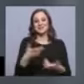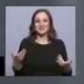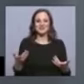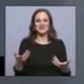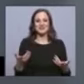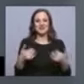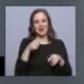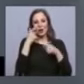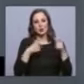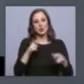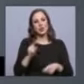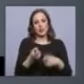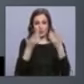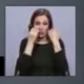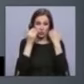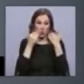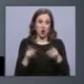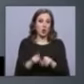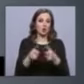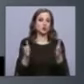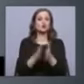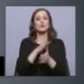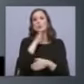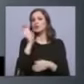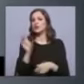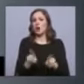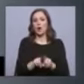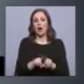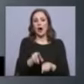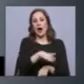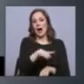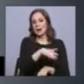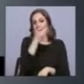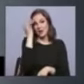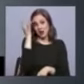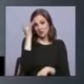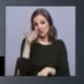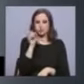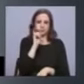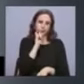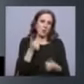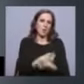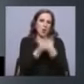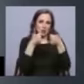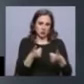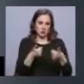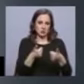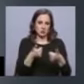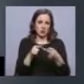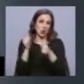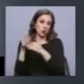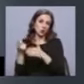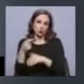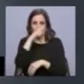informar claro que em toda a zona sul mas é mais fácil e mais seguras mundo ficou mais facilmente do que